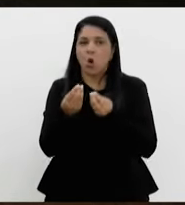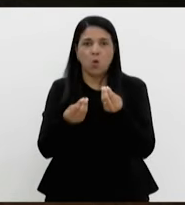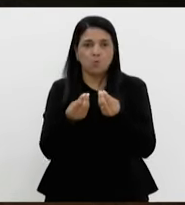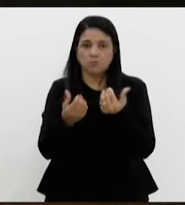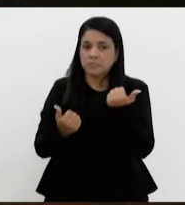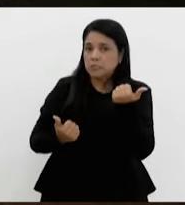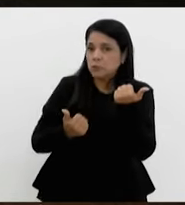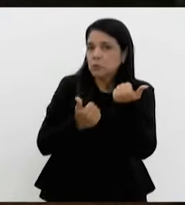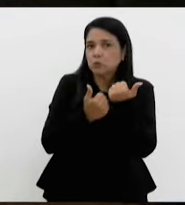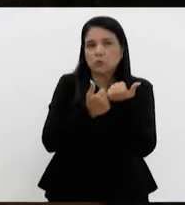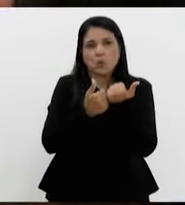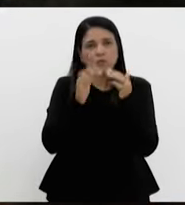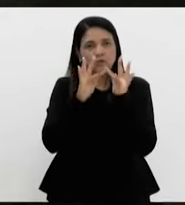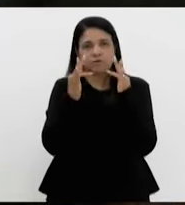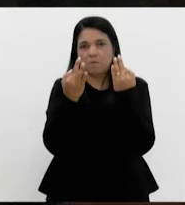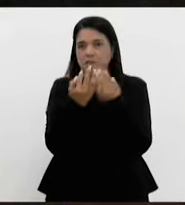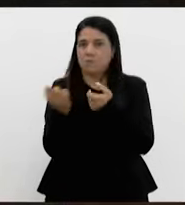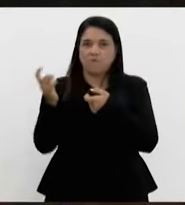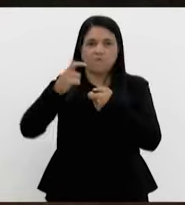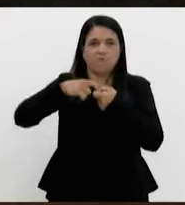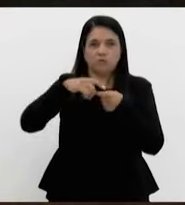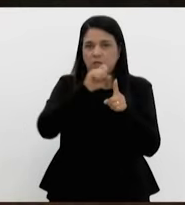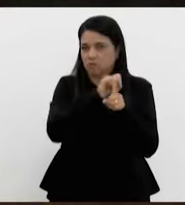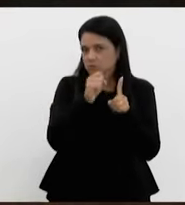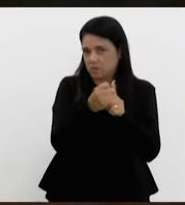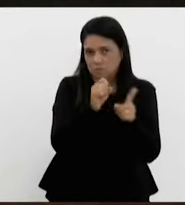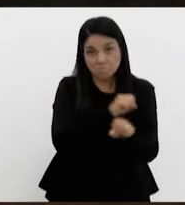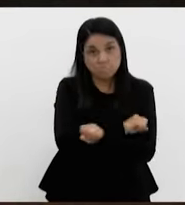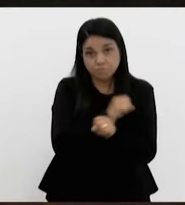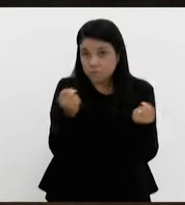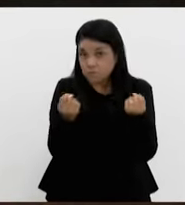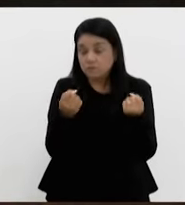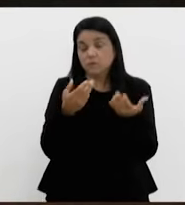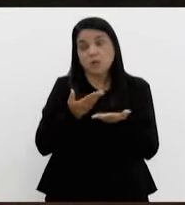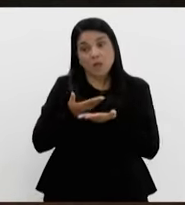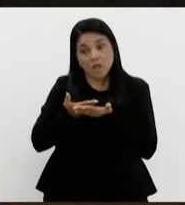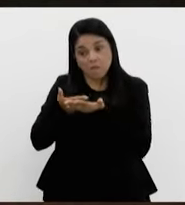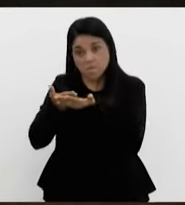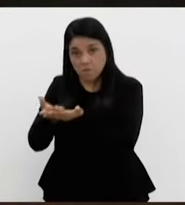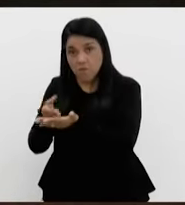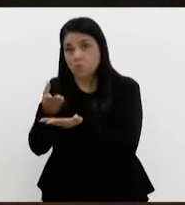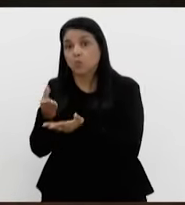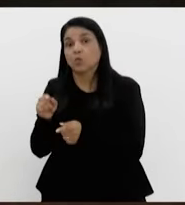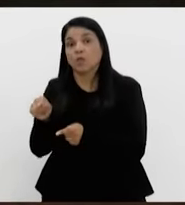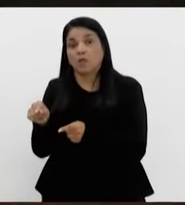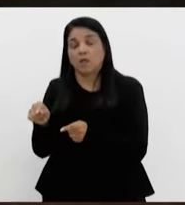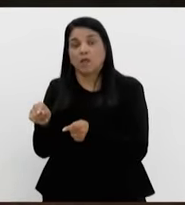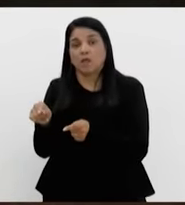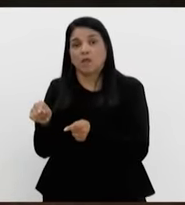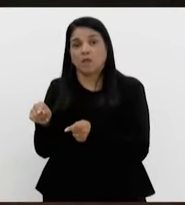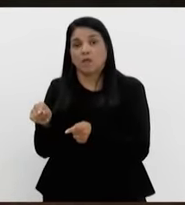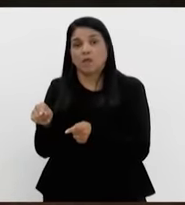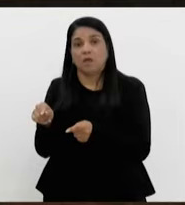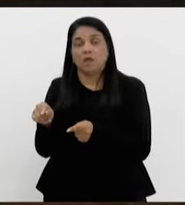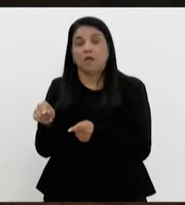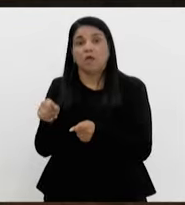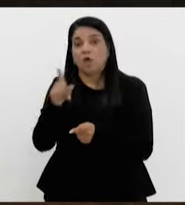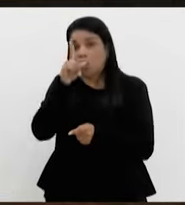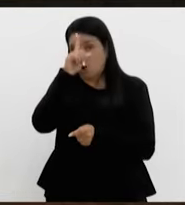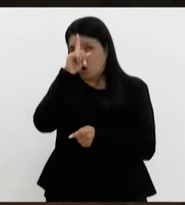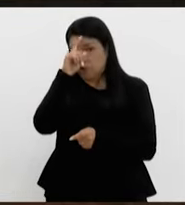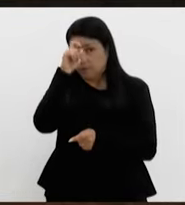para retornar à sociedade. Então, o encaminhamento feito é que seja direcionado ao